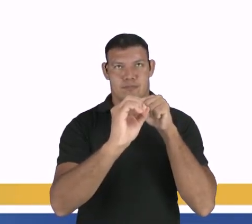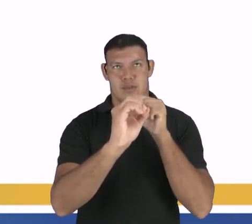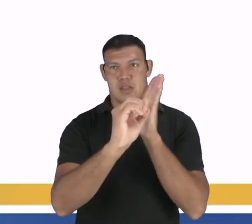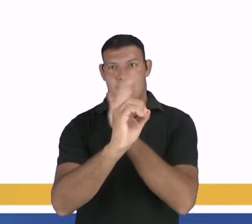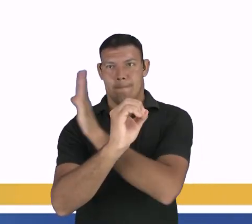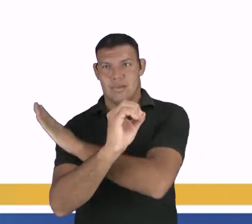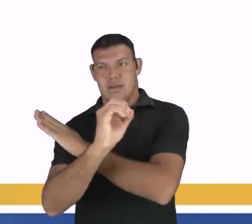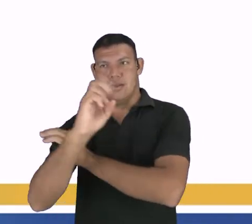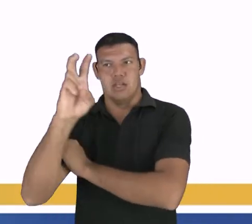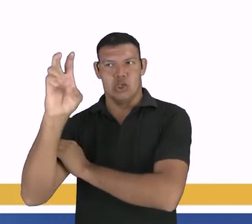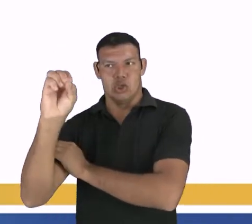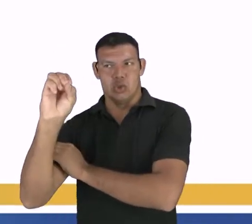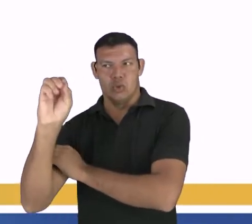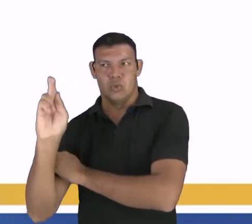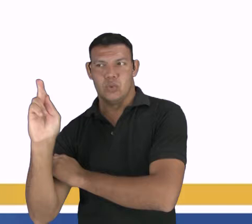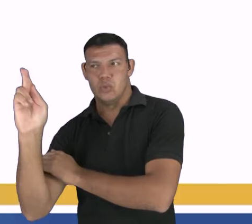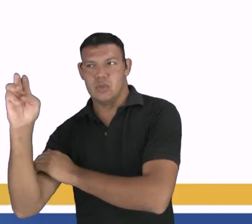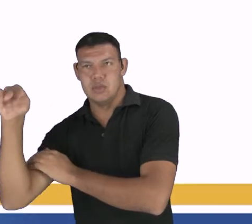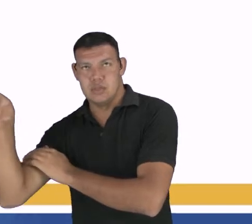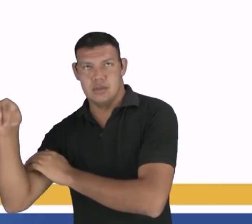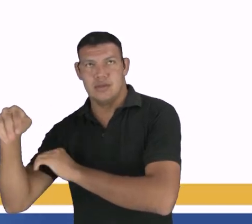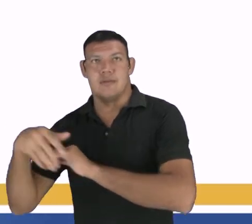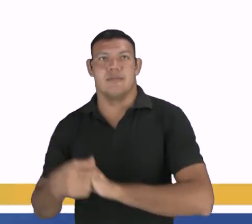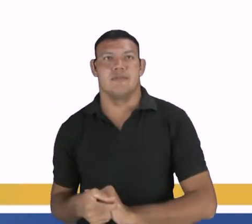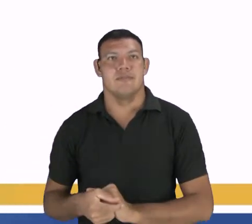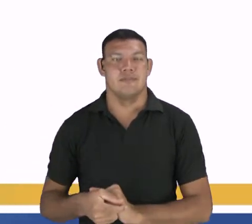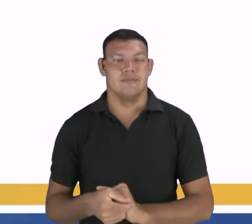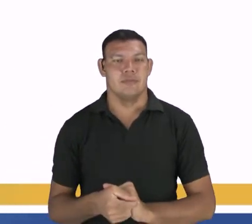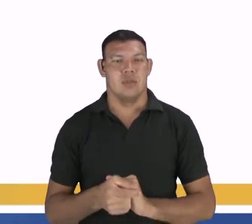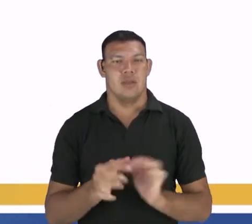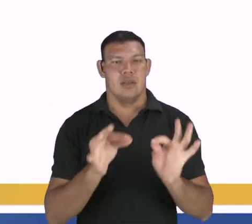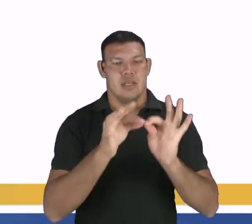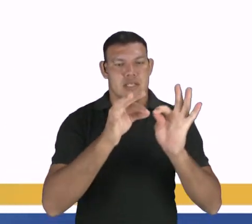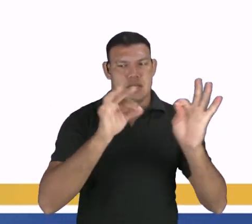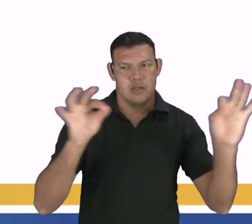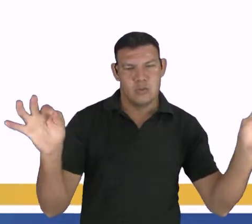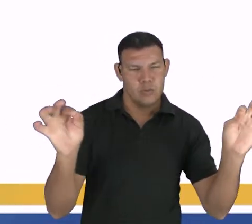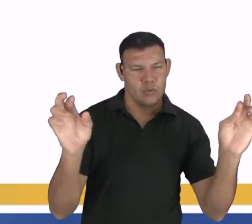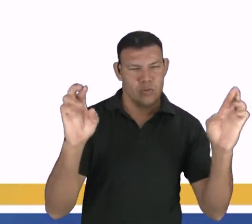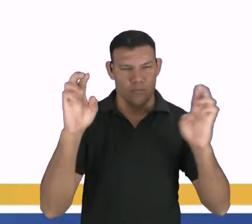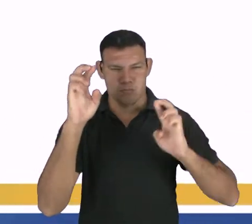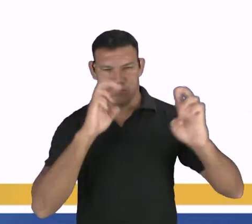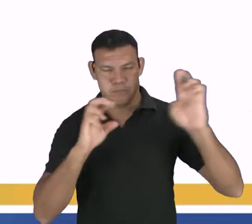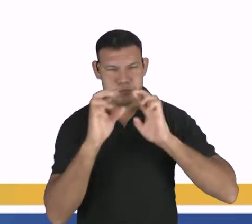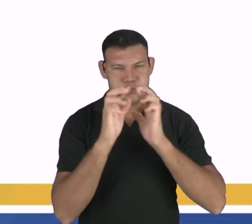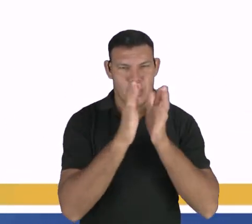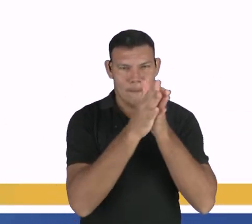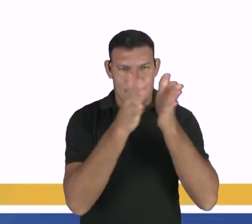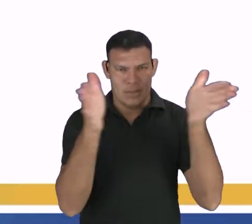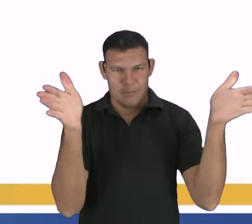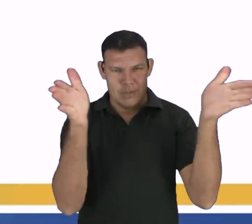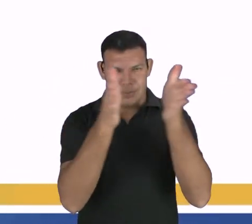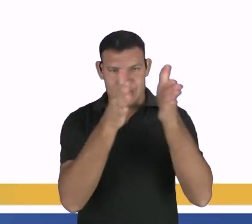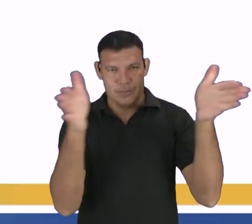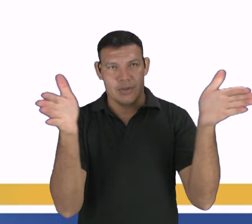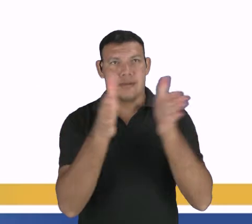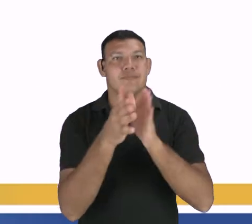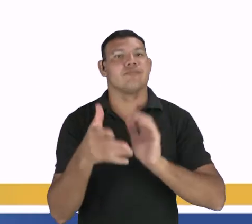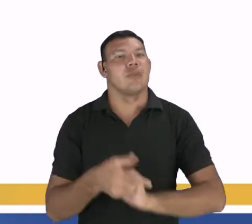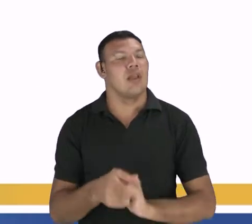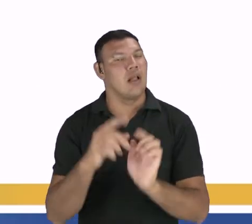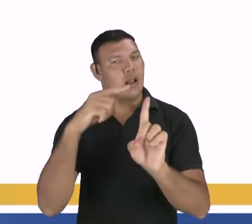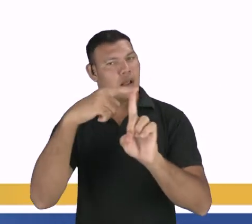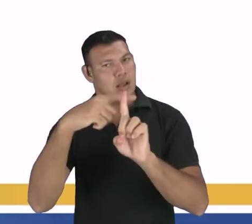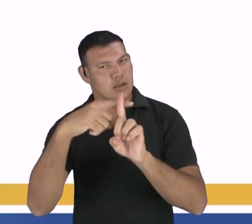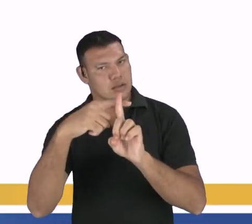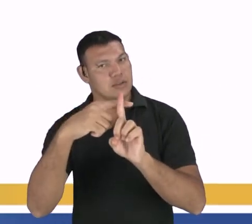leste. Então, se a gente for observar a distância, né, entre essas posições, somaremos